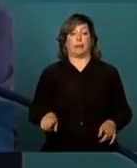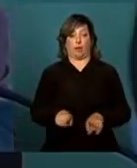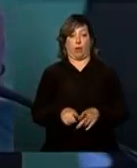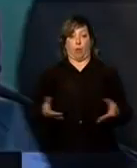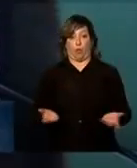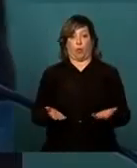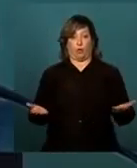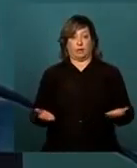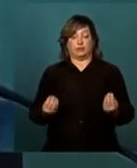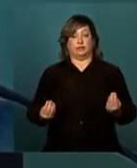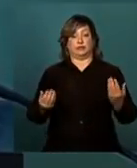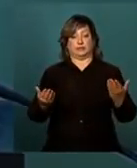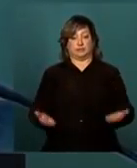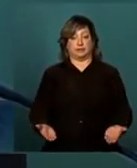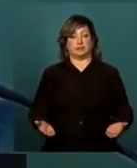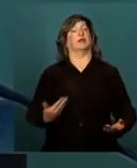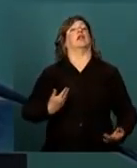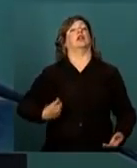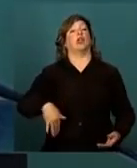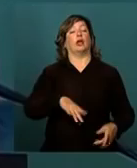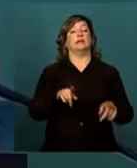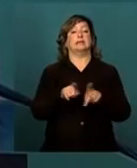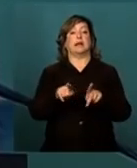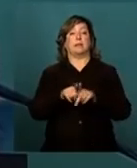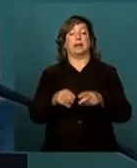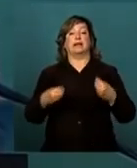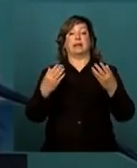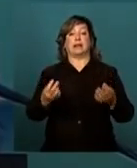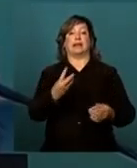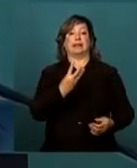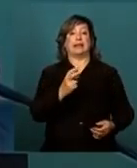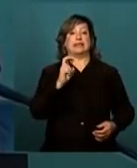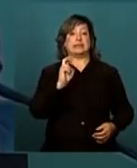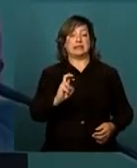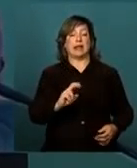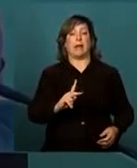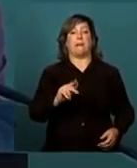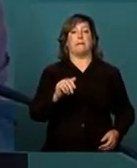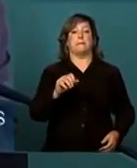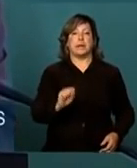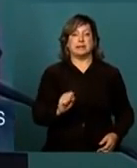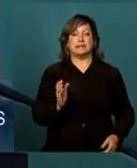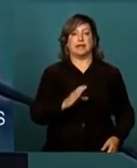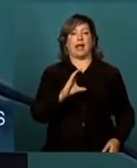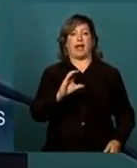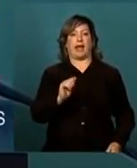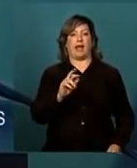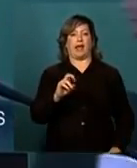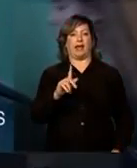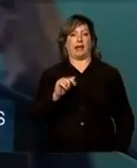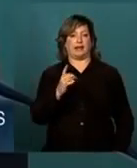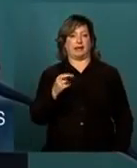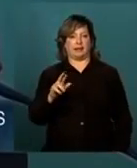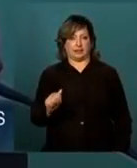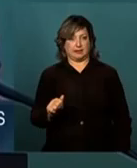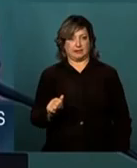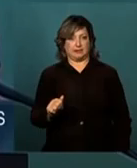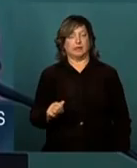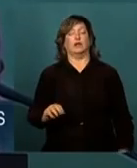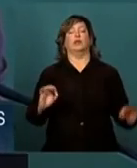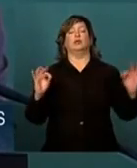hoje, nós também estamos entregando 35 pás carregadeiras. Nós vamos ainda entregar